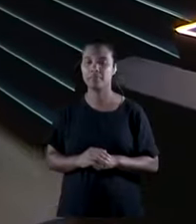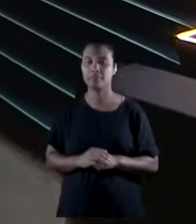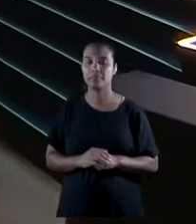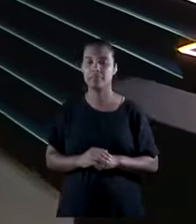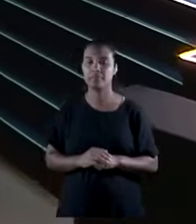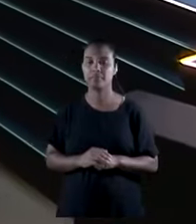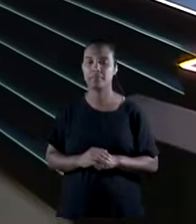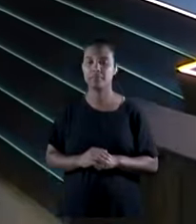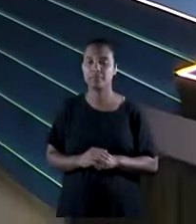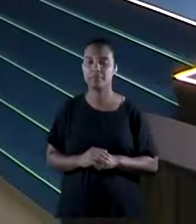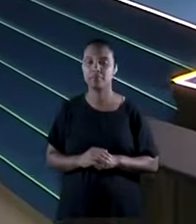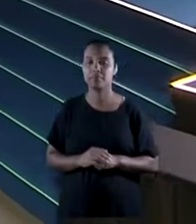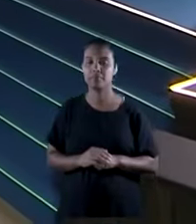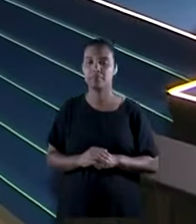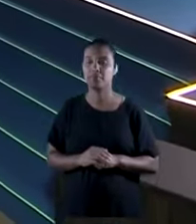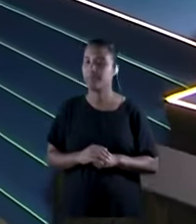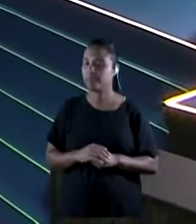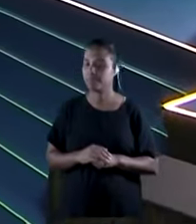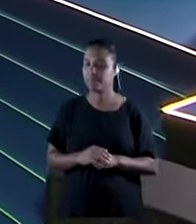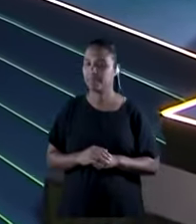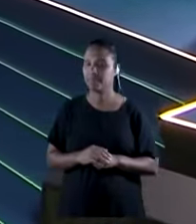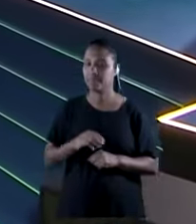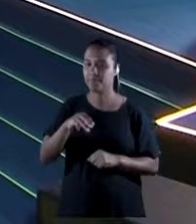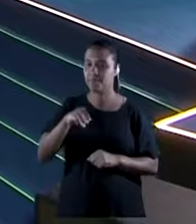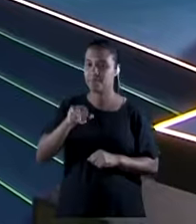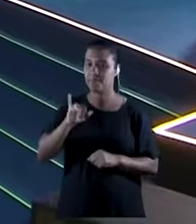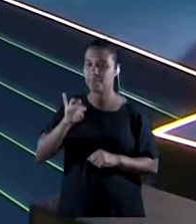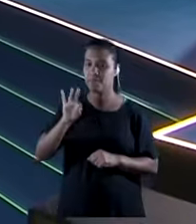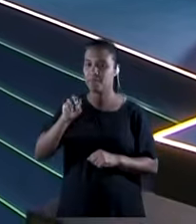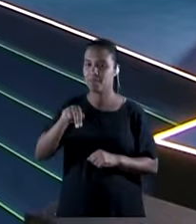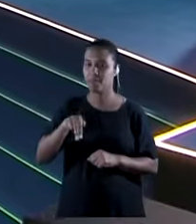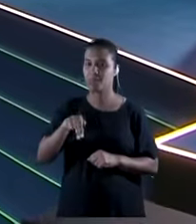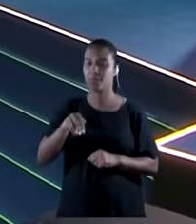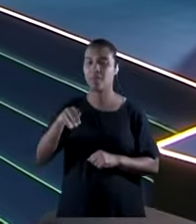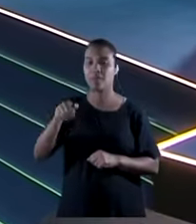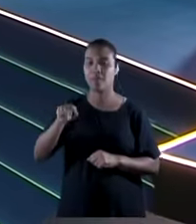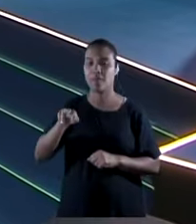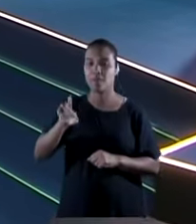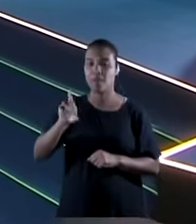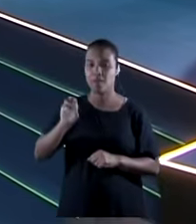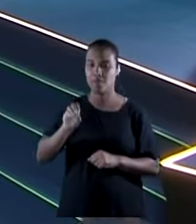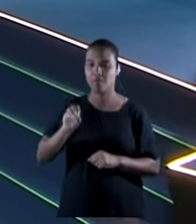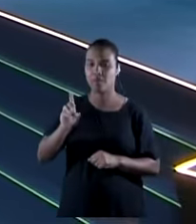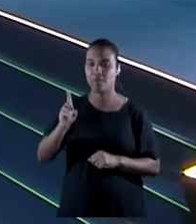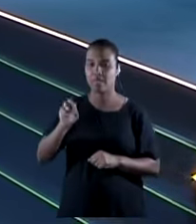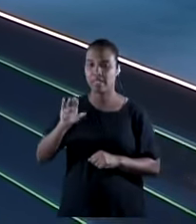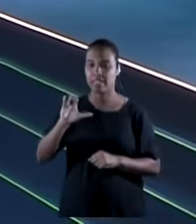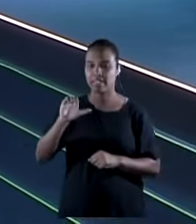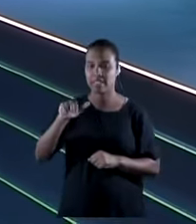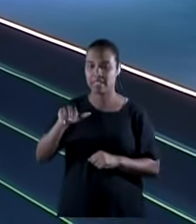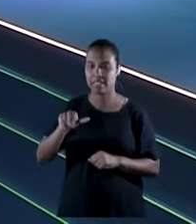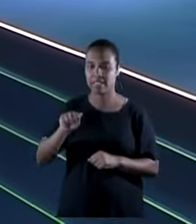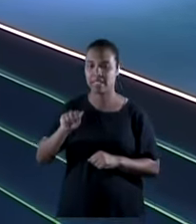Vai lá, Mauro. O Milton. O Mauro Betti, o Dracena, Veloso.